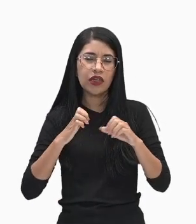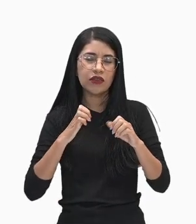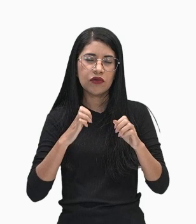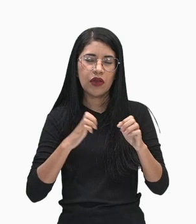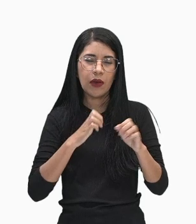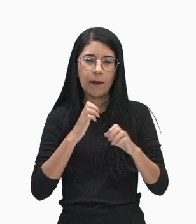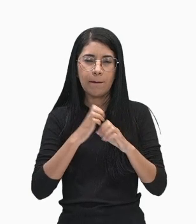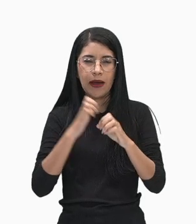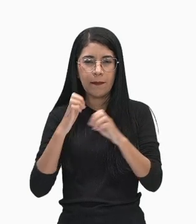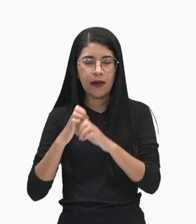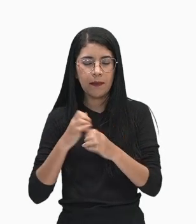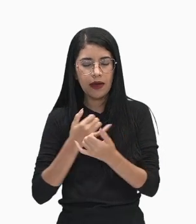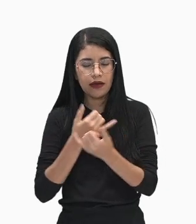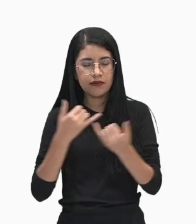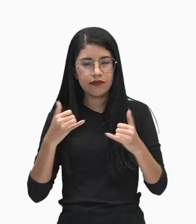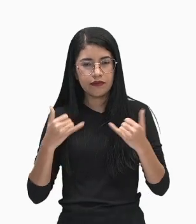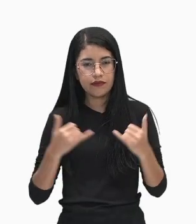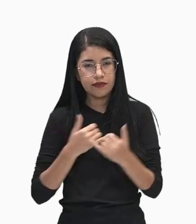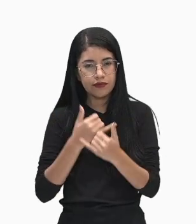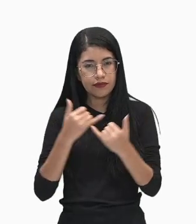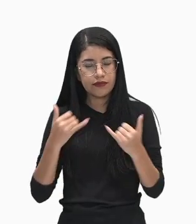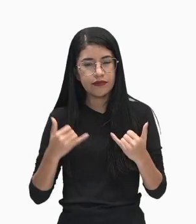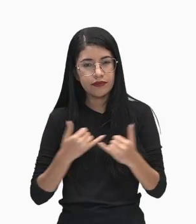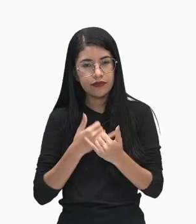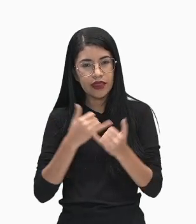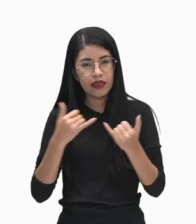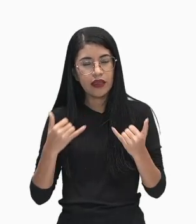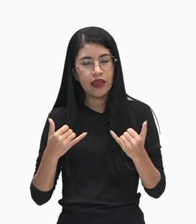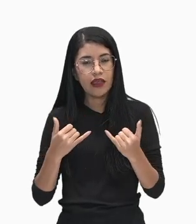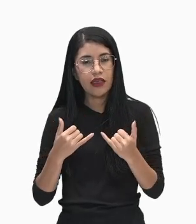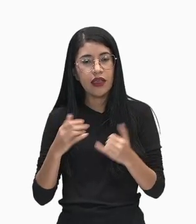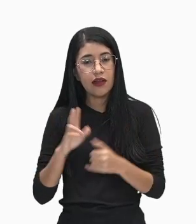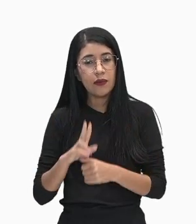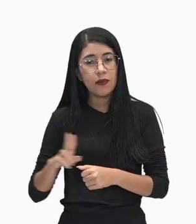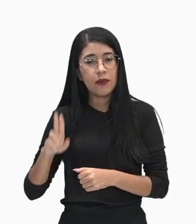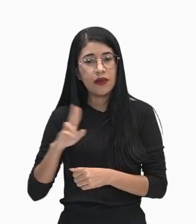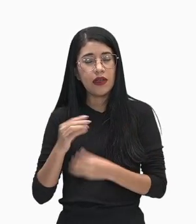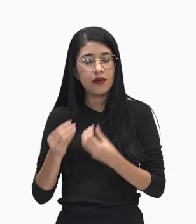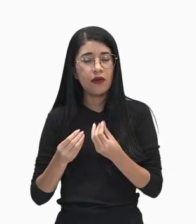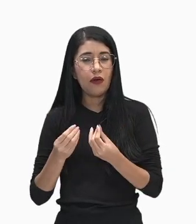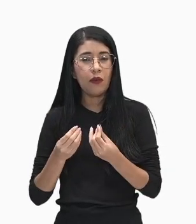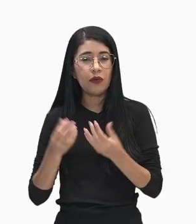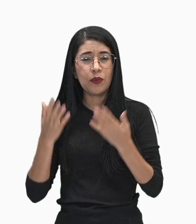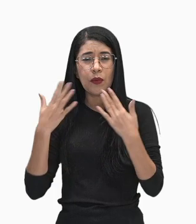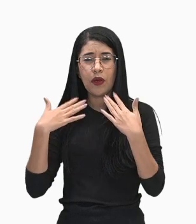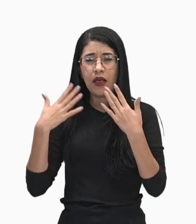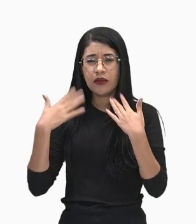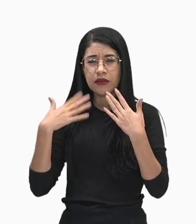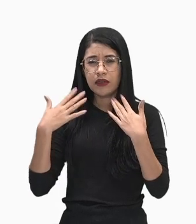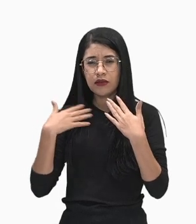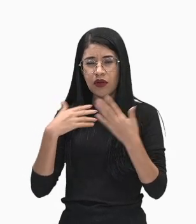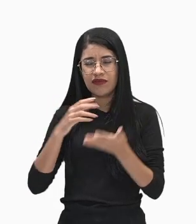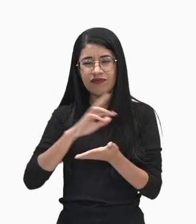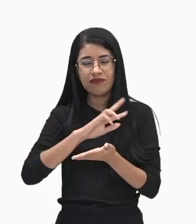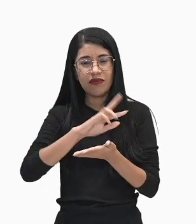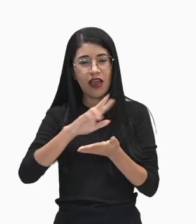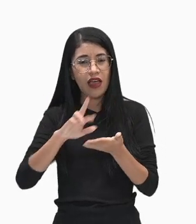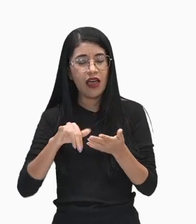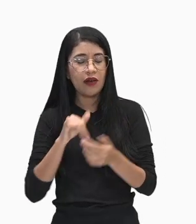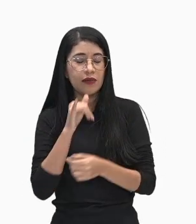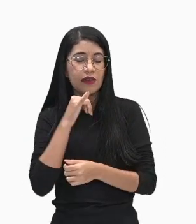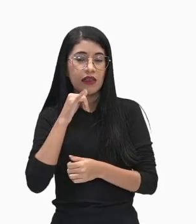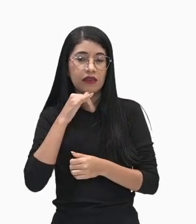percorrido por uma corrente elétrica. Esse efeito é aplicado nos aquecedores em geral, como os